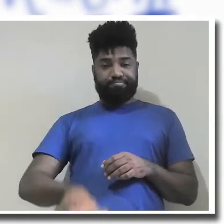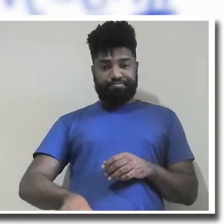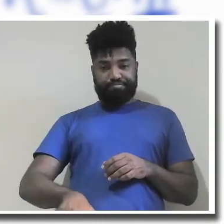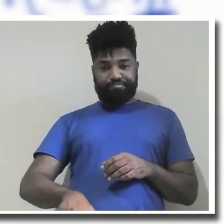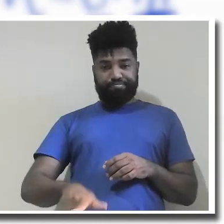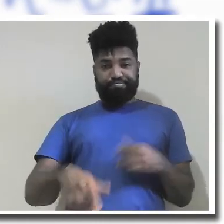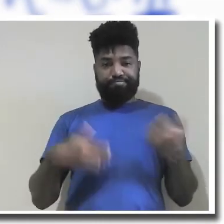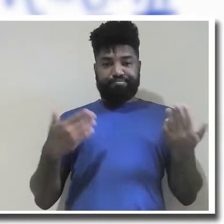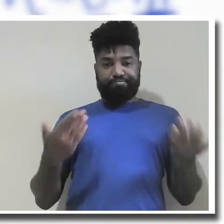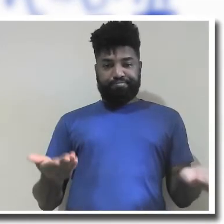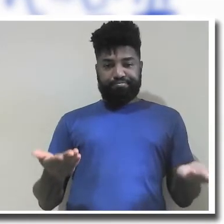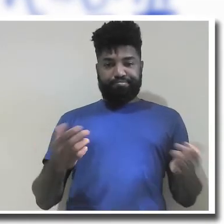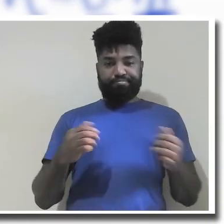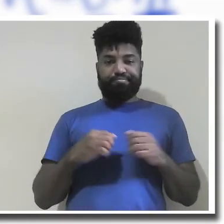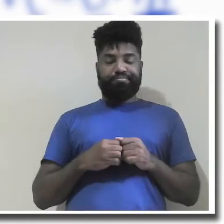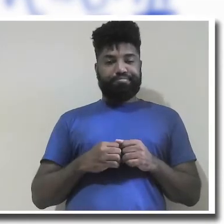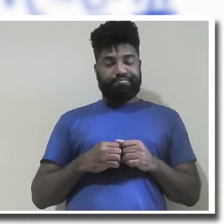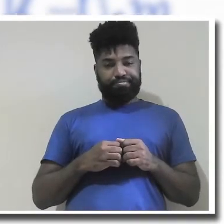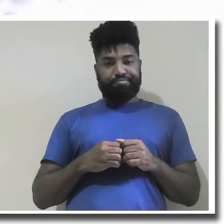Então,